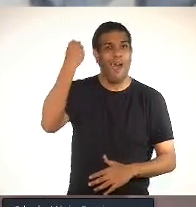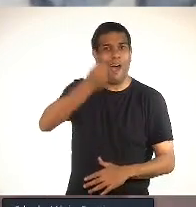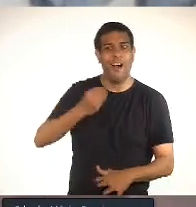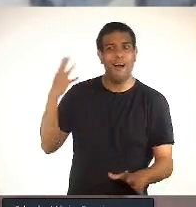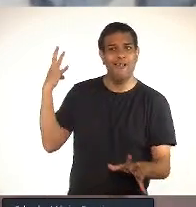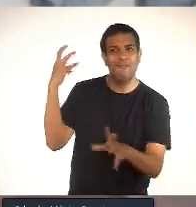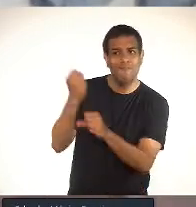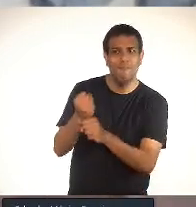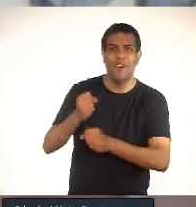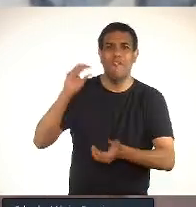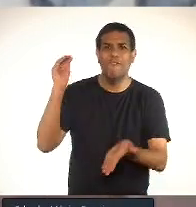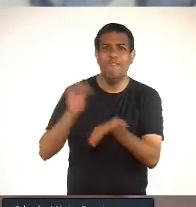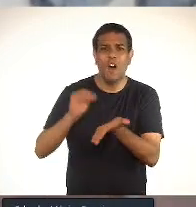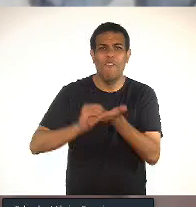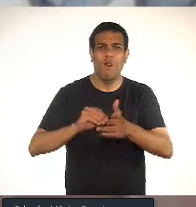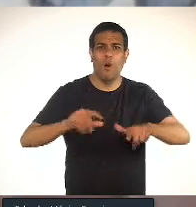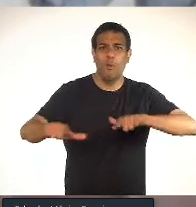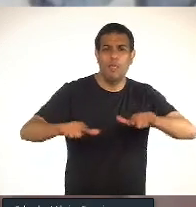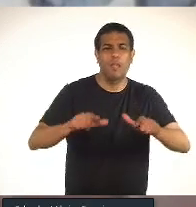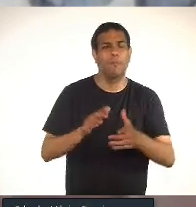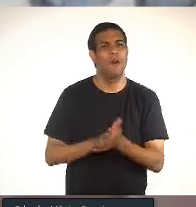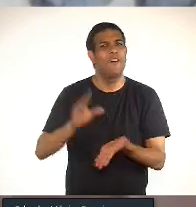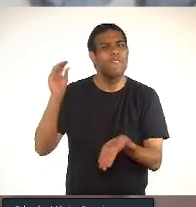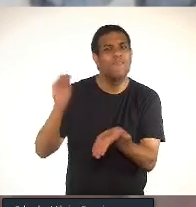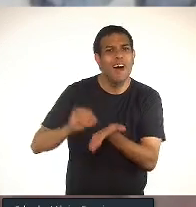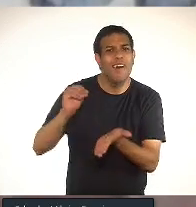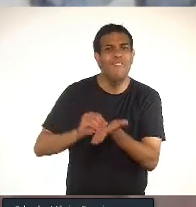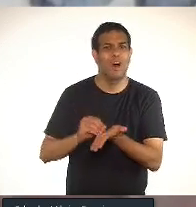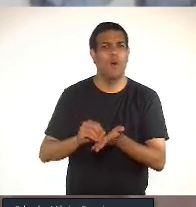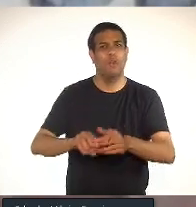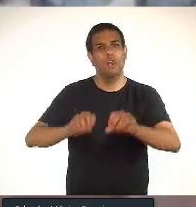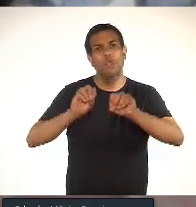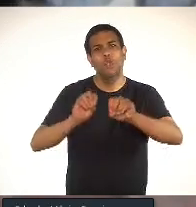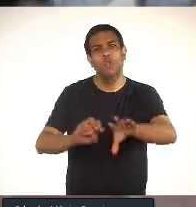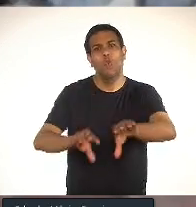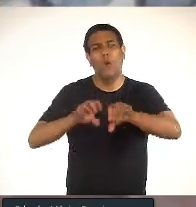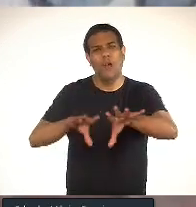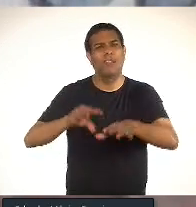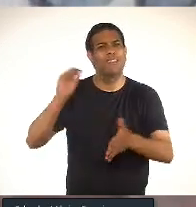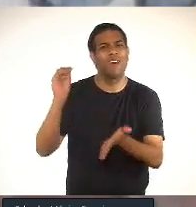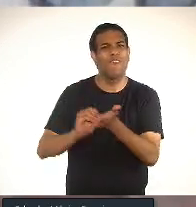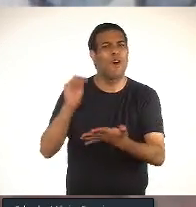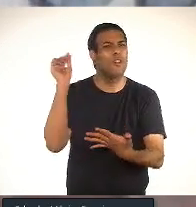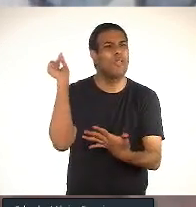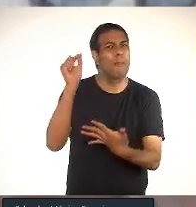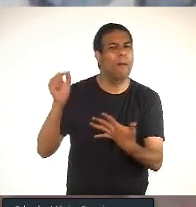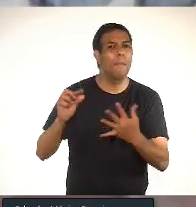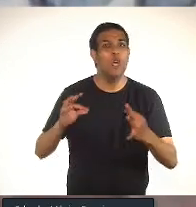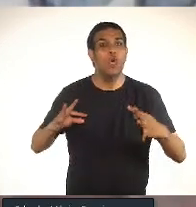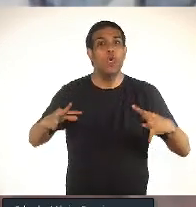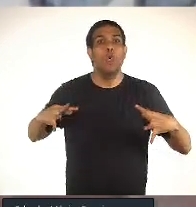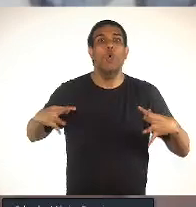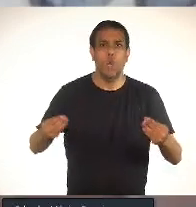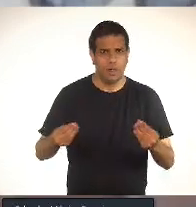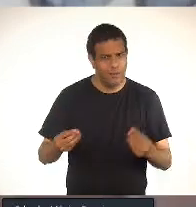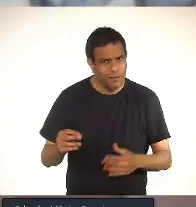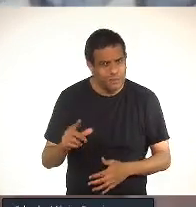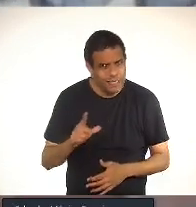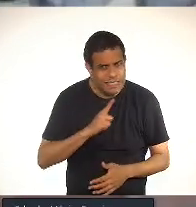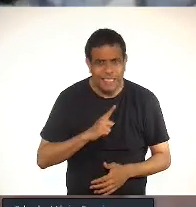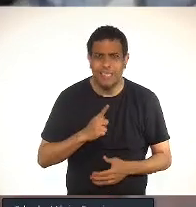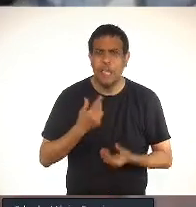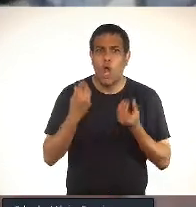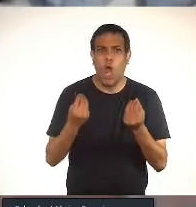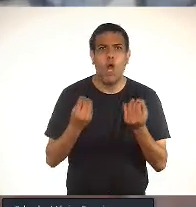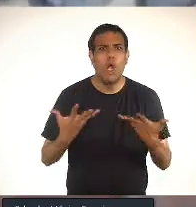de desemprego, de desocupação, de ausência de perspectiva de futuro, da possibilidade de uma existência